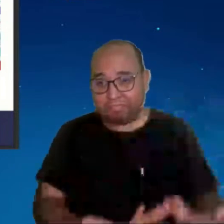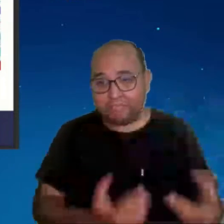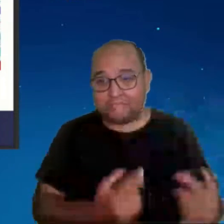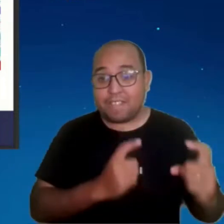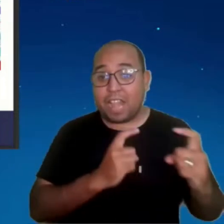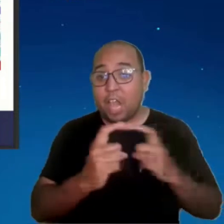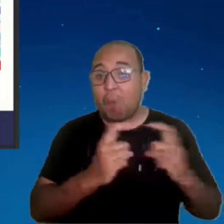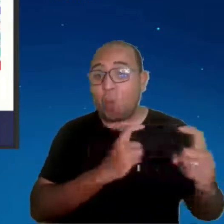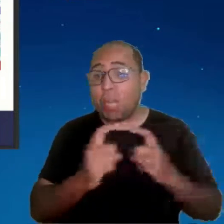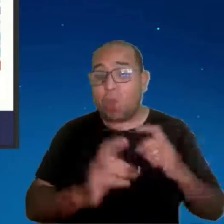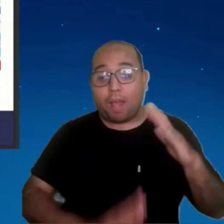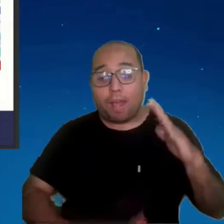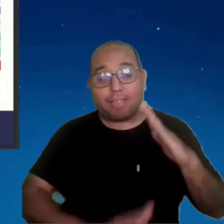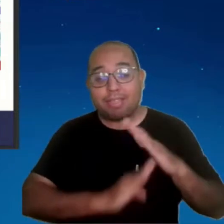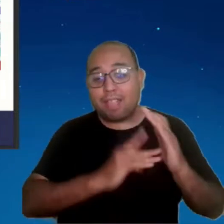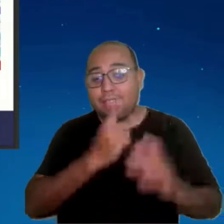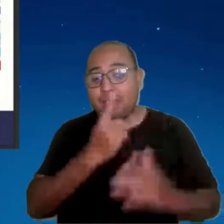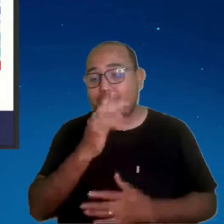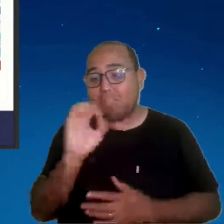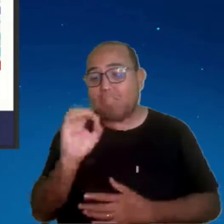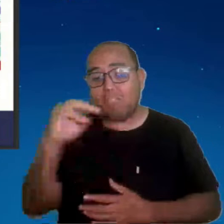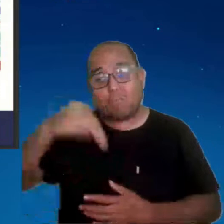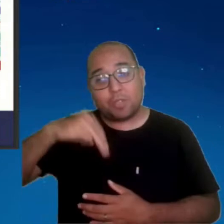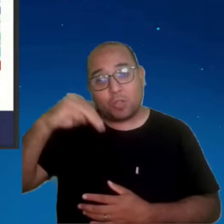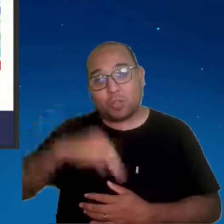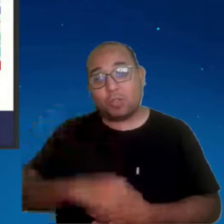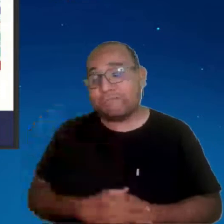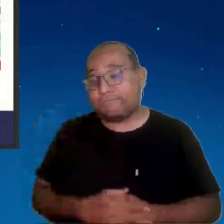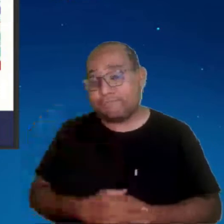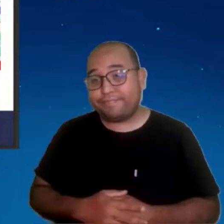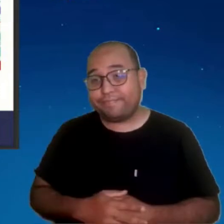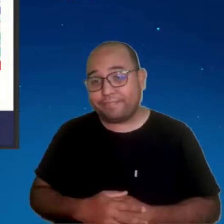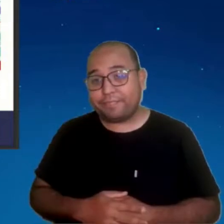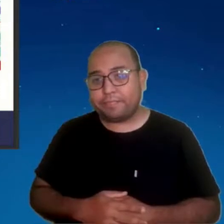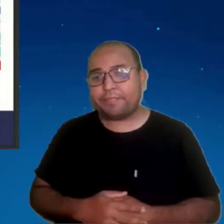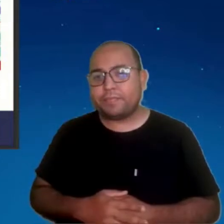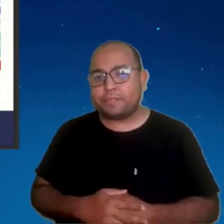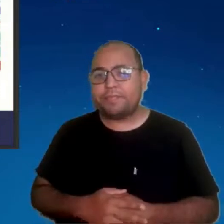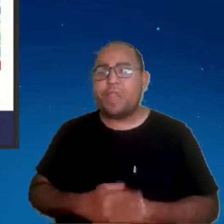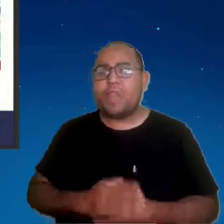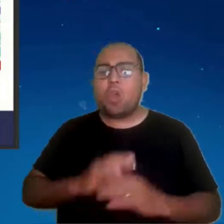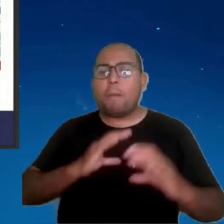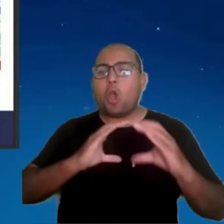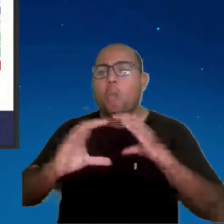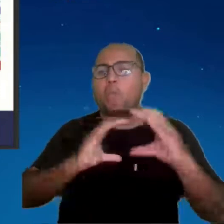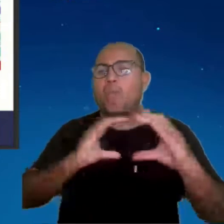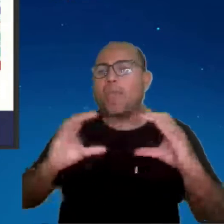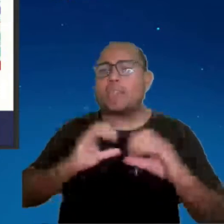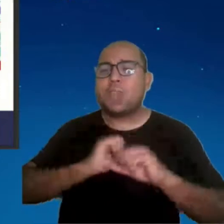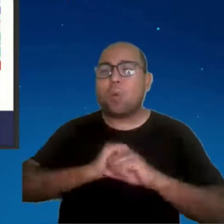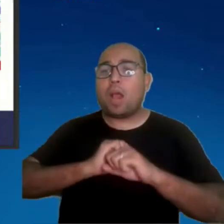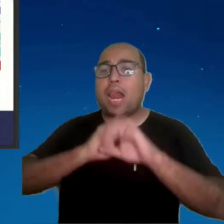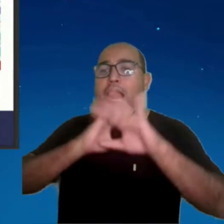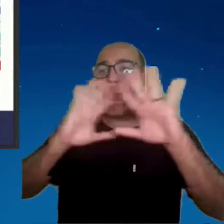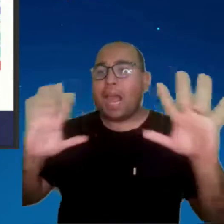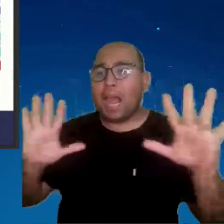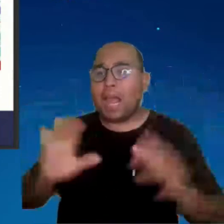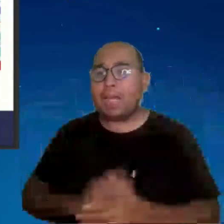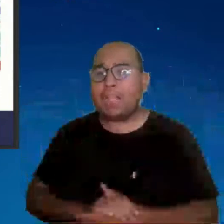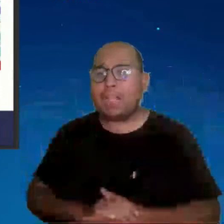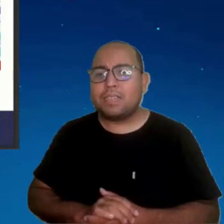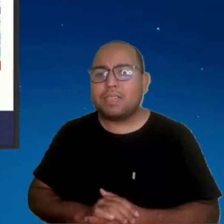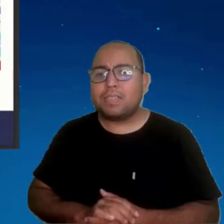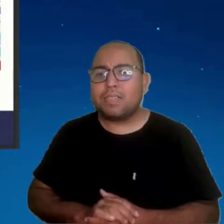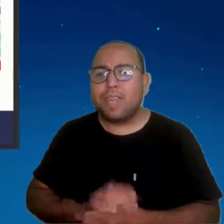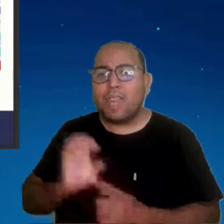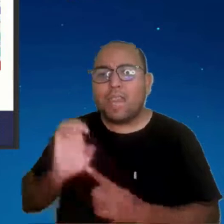10 minutos, que era o gerenciamento de rotina. Implantar uma comunicação clara, employer brand. Marisa, o que é isso?